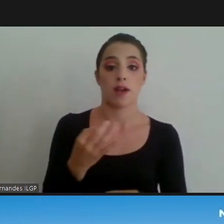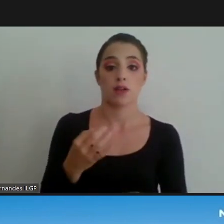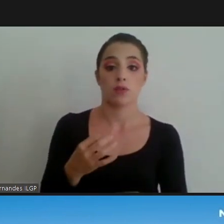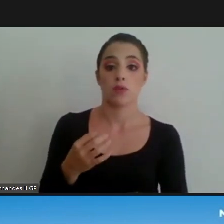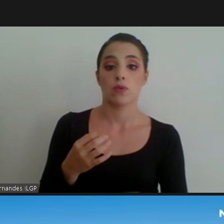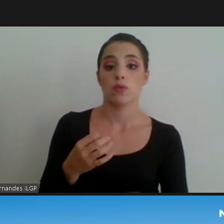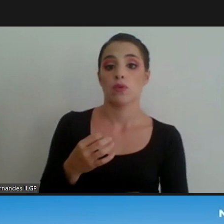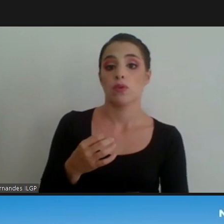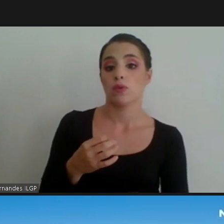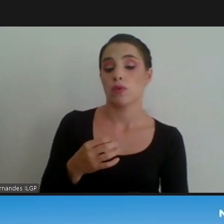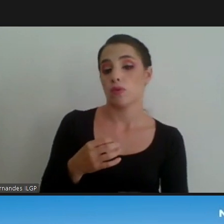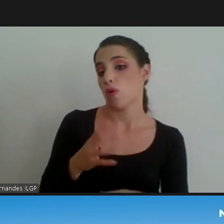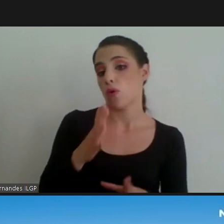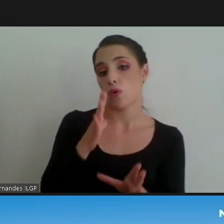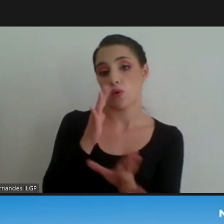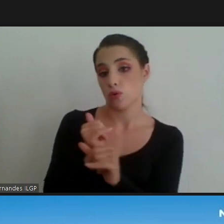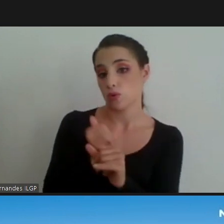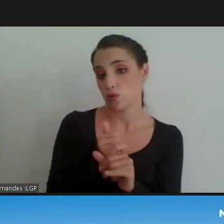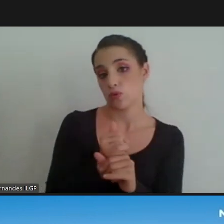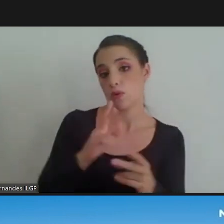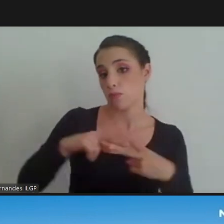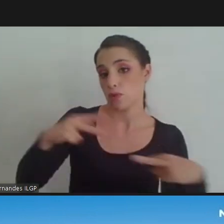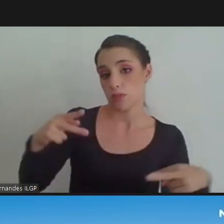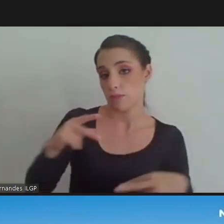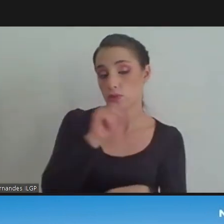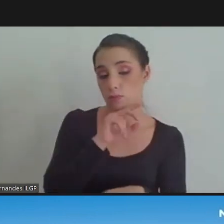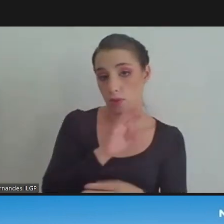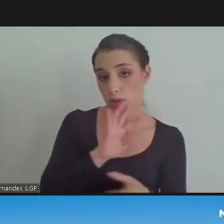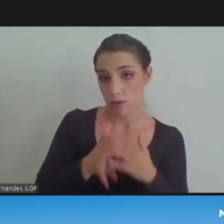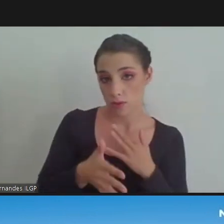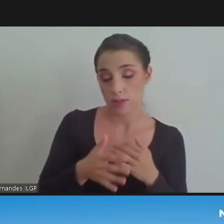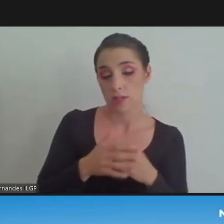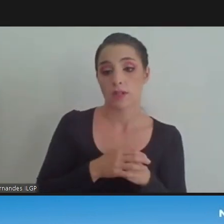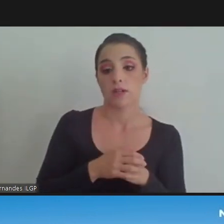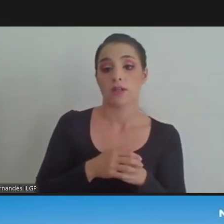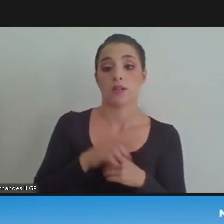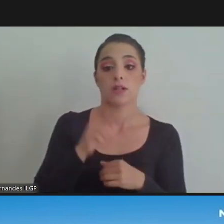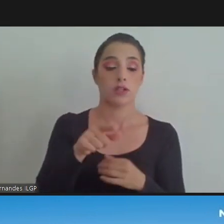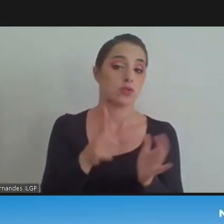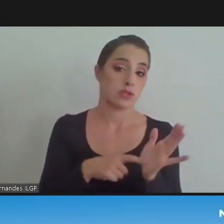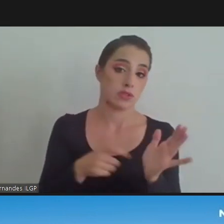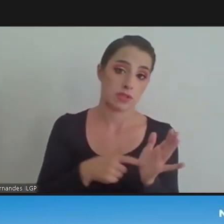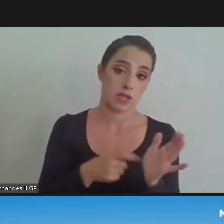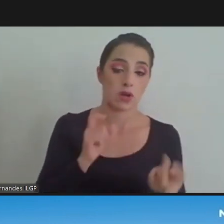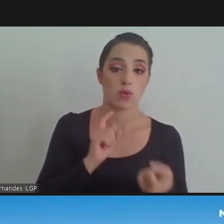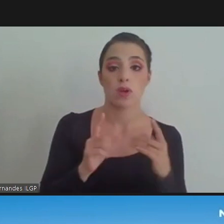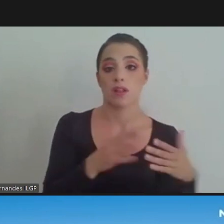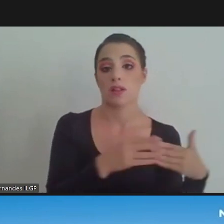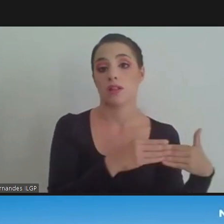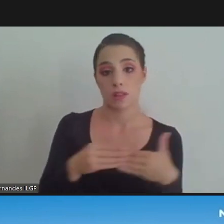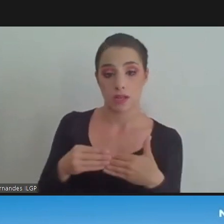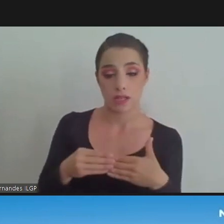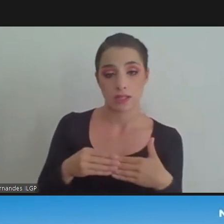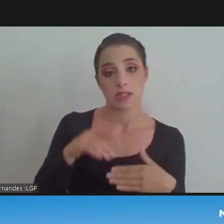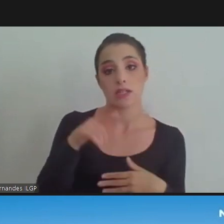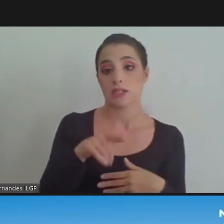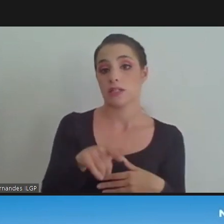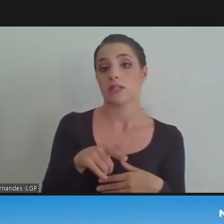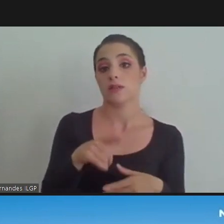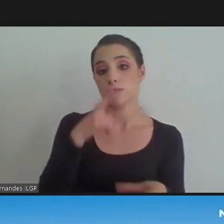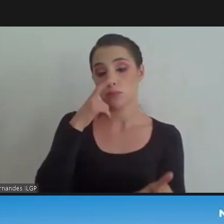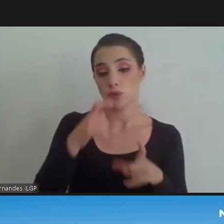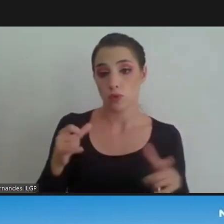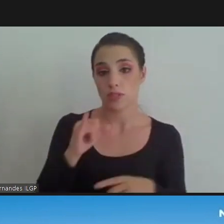os outros municípios podem aderir. Isto passa necessariamente por as lideranças, neste caso os